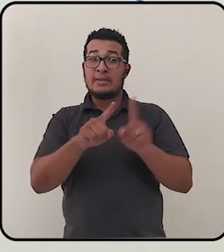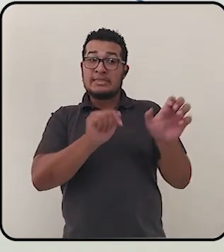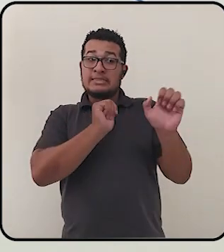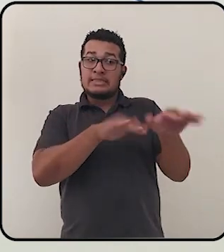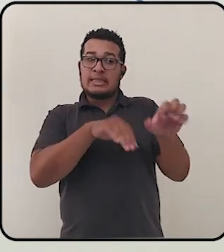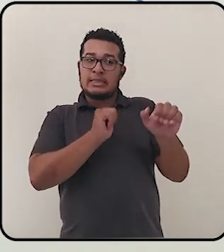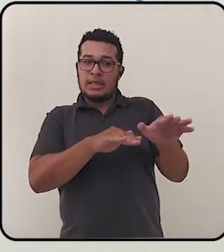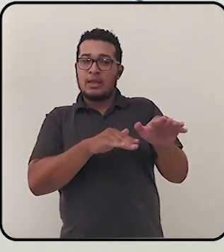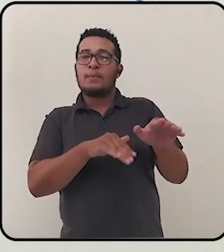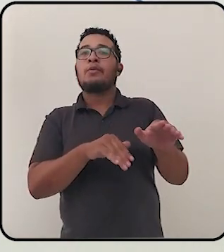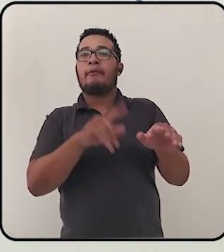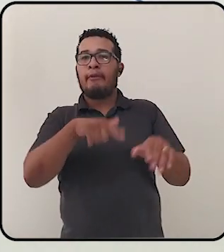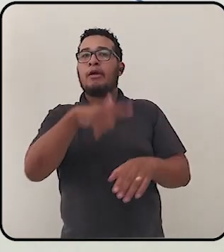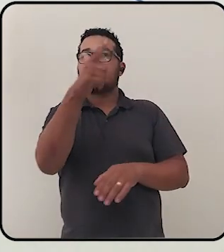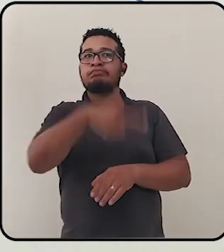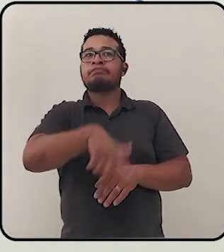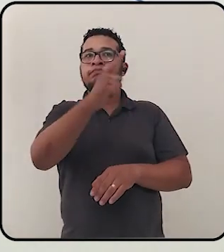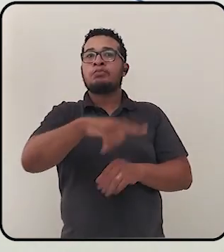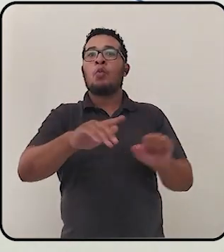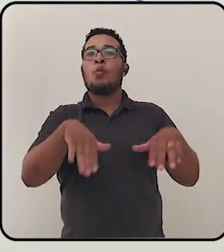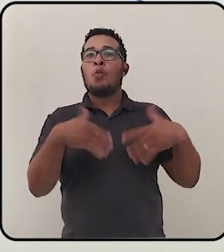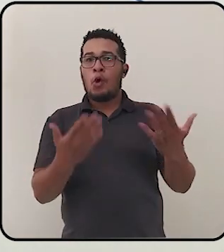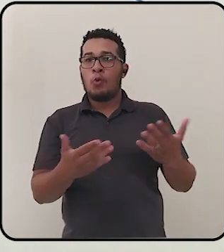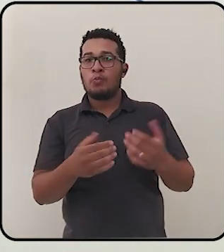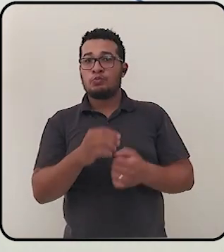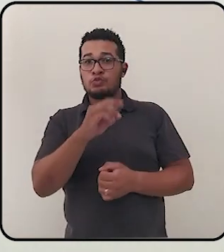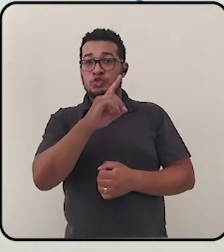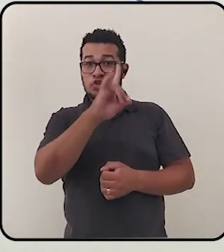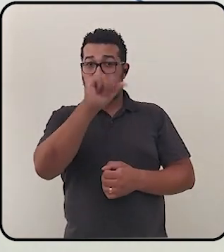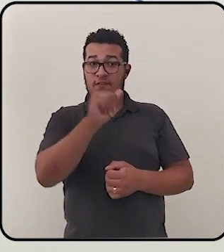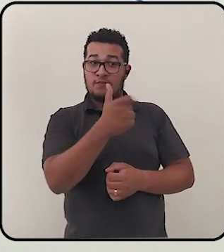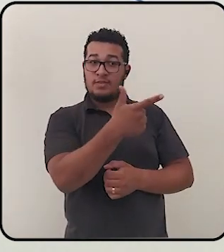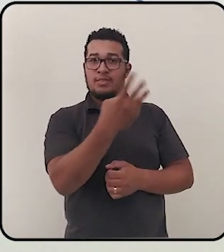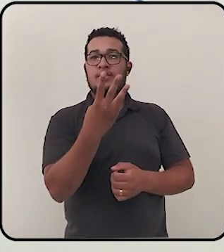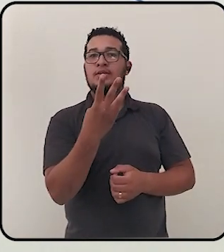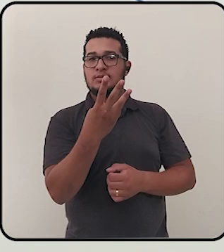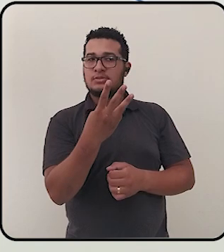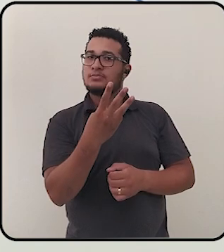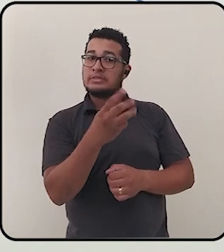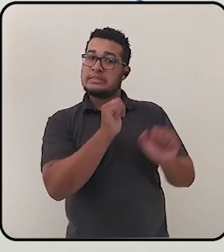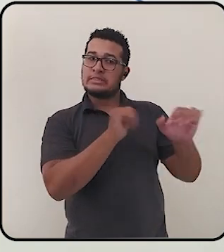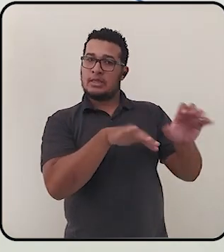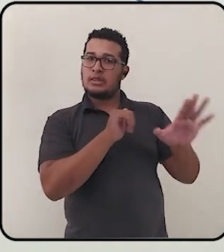de setembro, que a data que mais se repete é a data do dia 23.